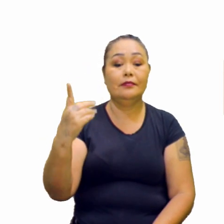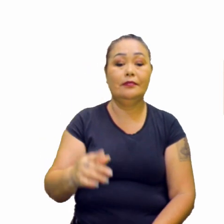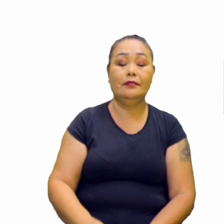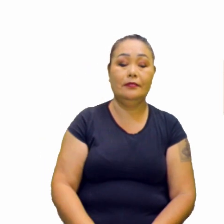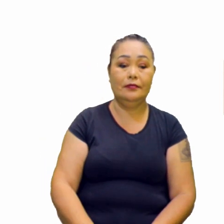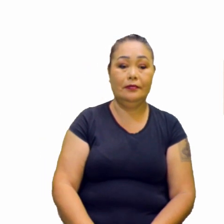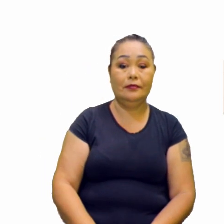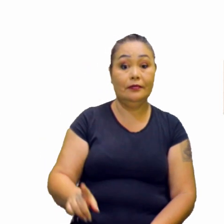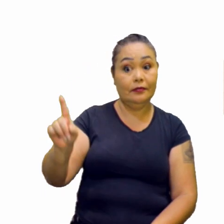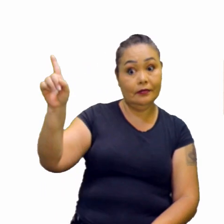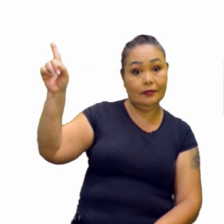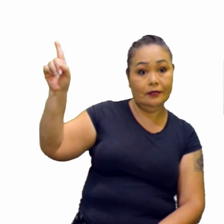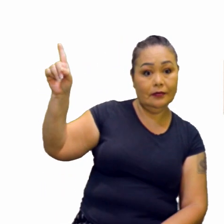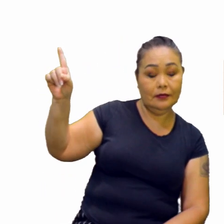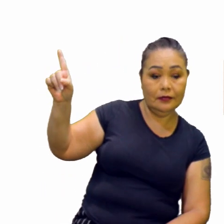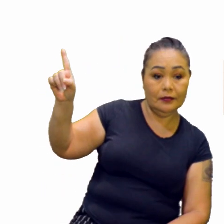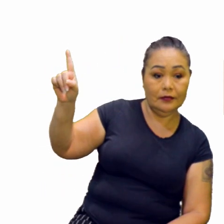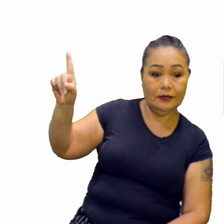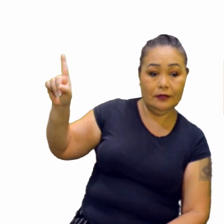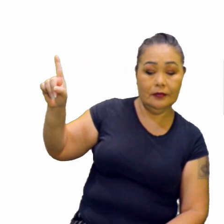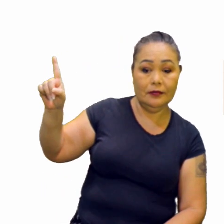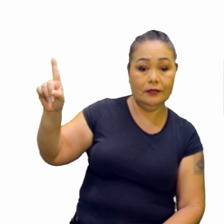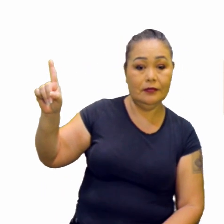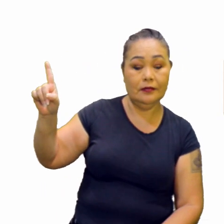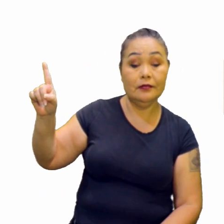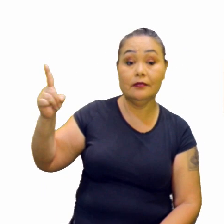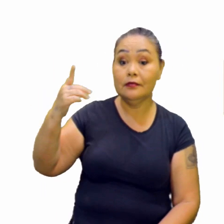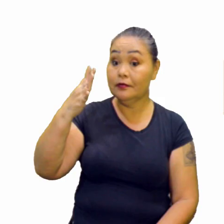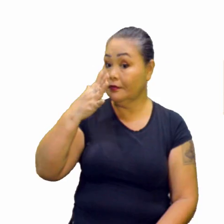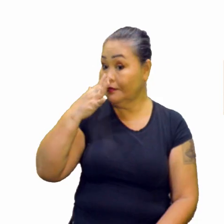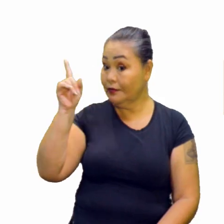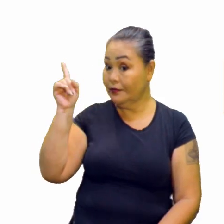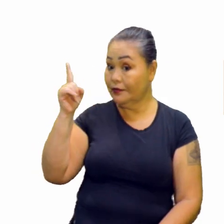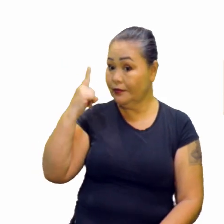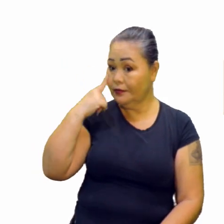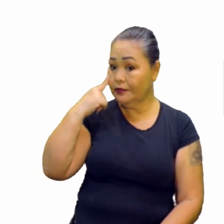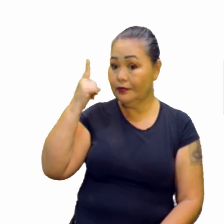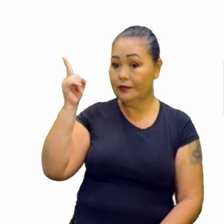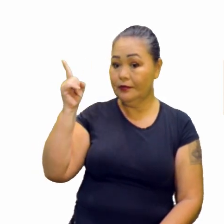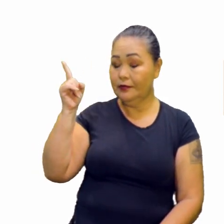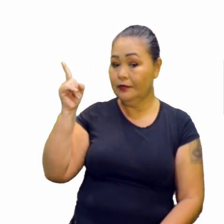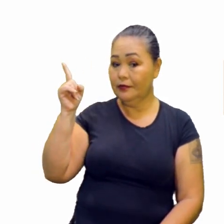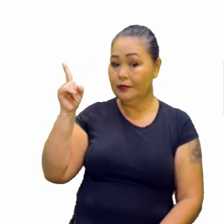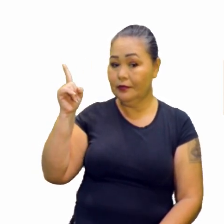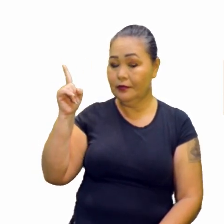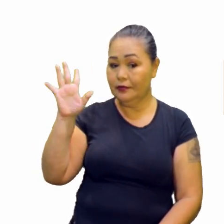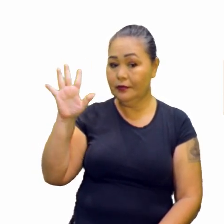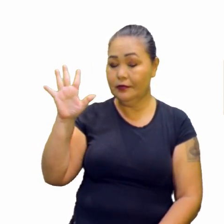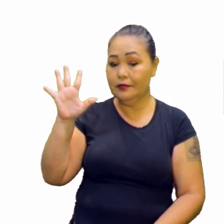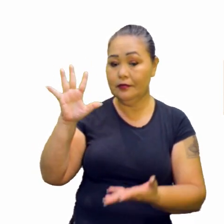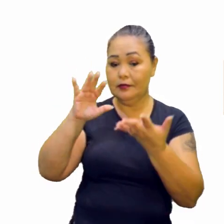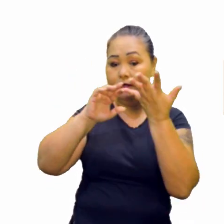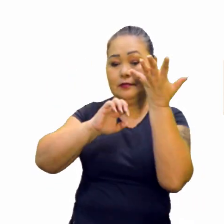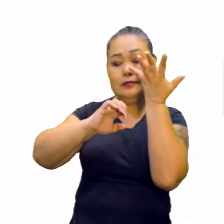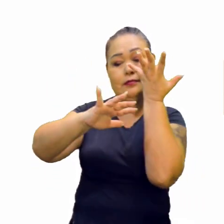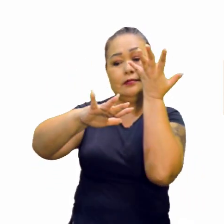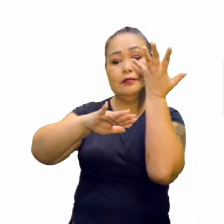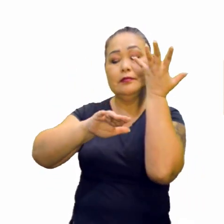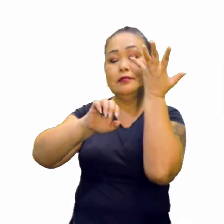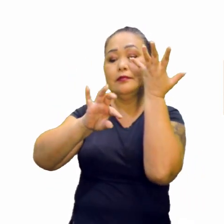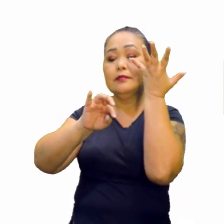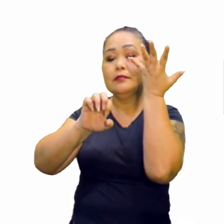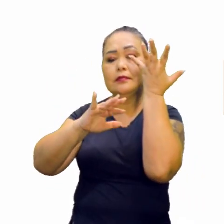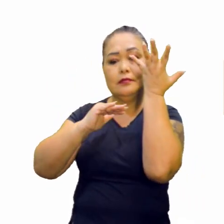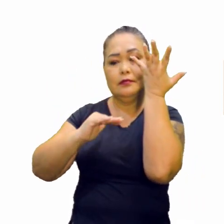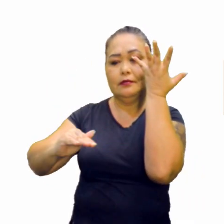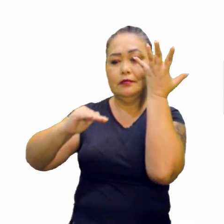Aqui, né, a gente observa uma estratificação. Jefferson, quantas